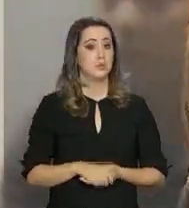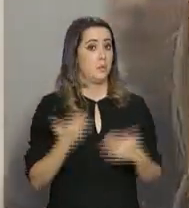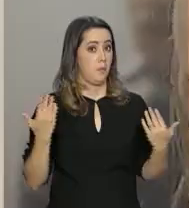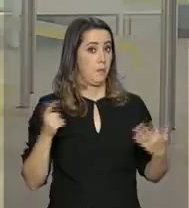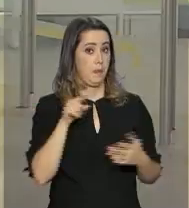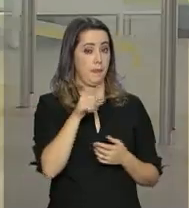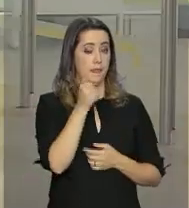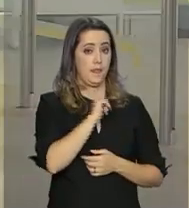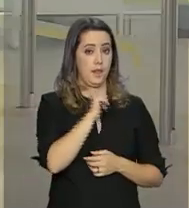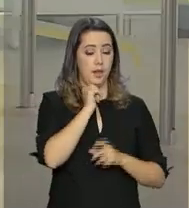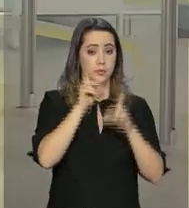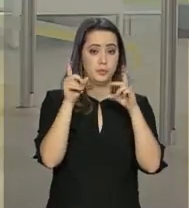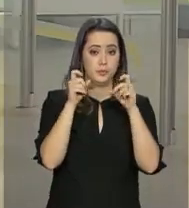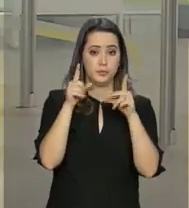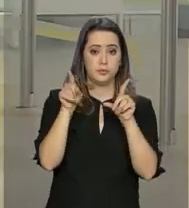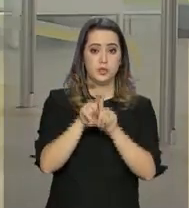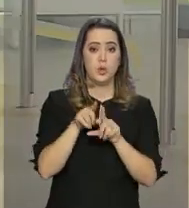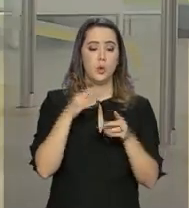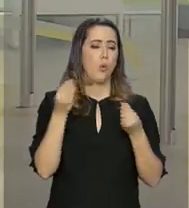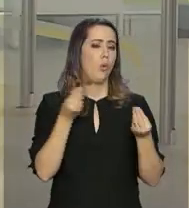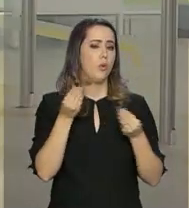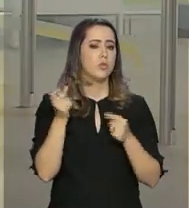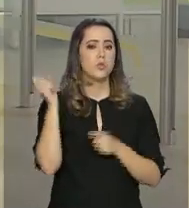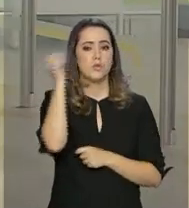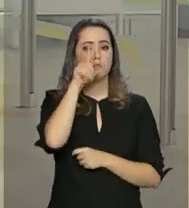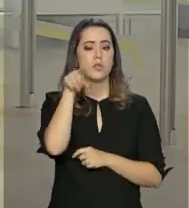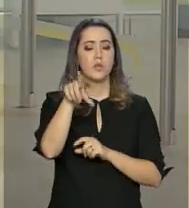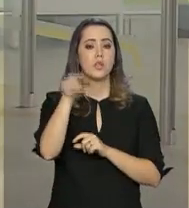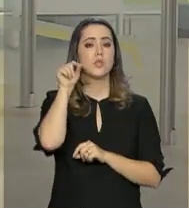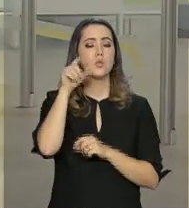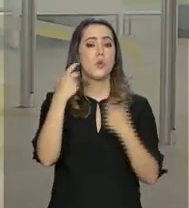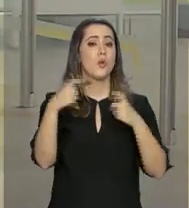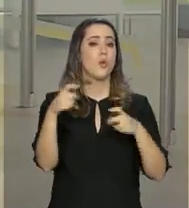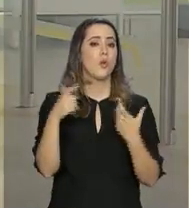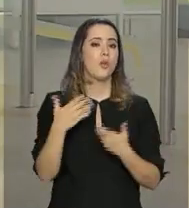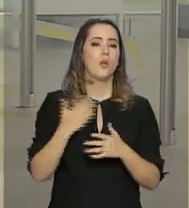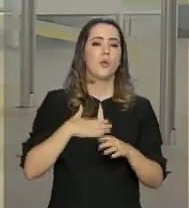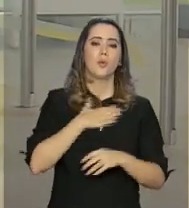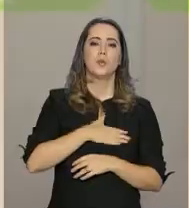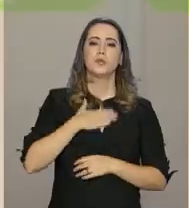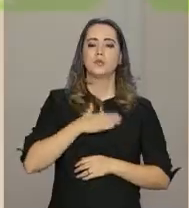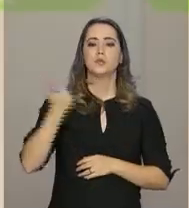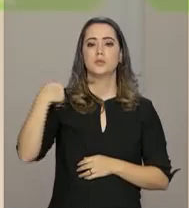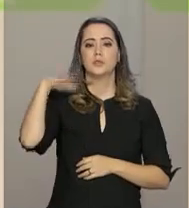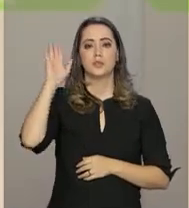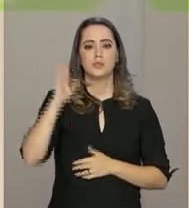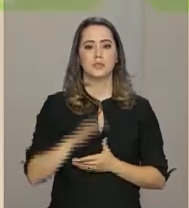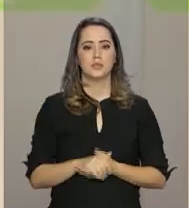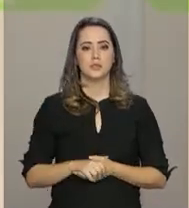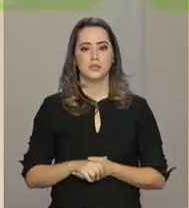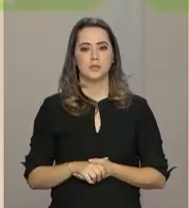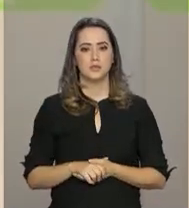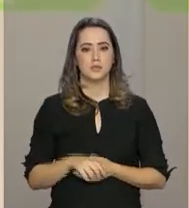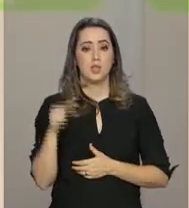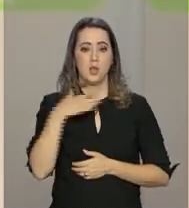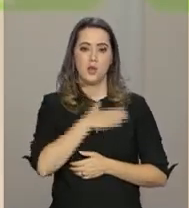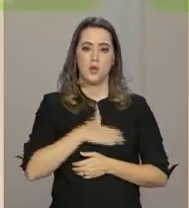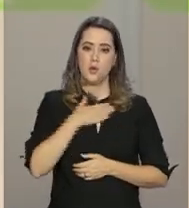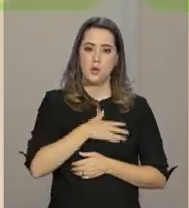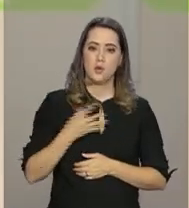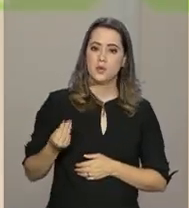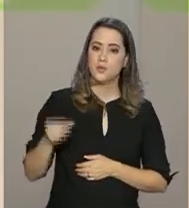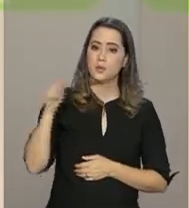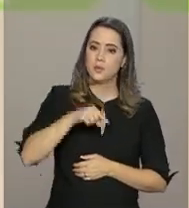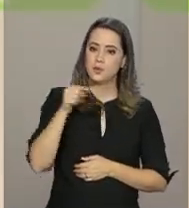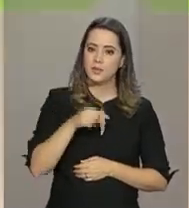Para a fotógrafa, o difícil é escolher qual cidade ou região daqui ela gosta mais. Eu gosto muito do seu país e eu venho